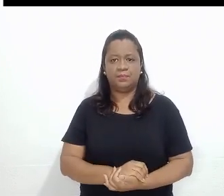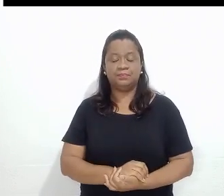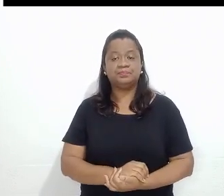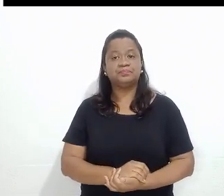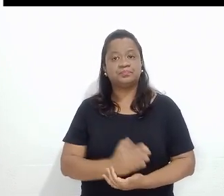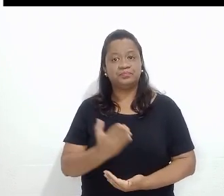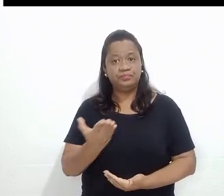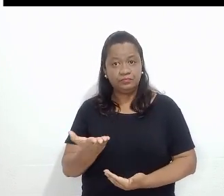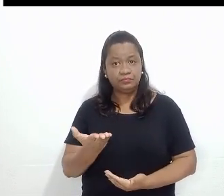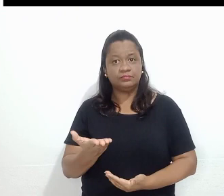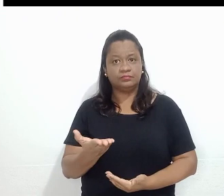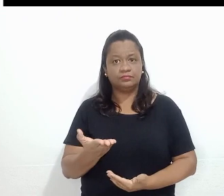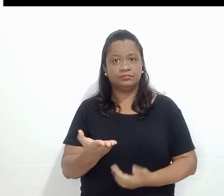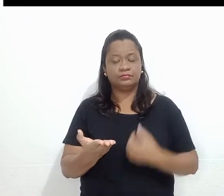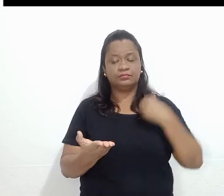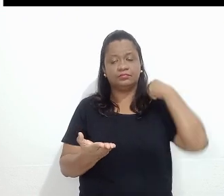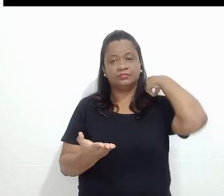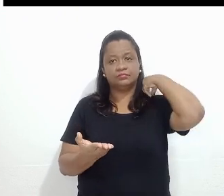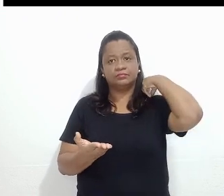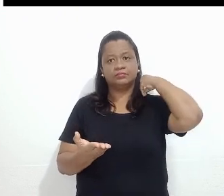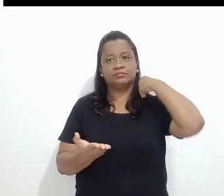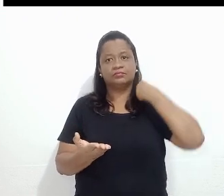O foquista,